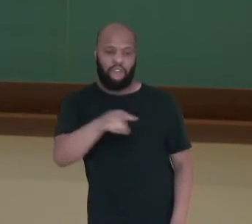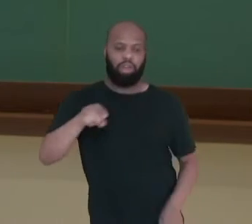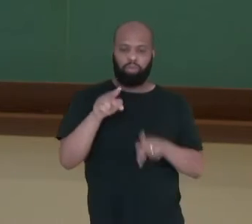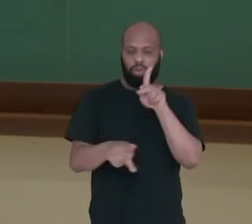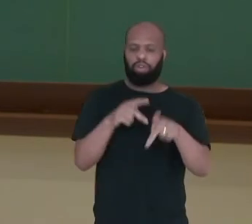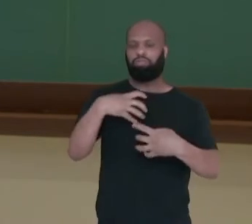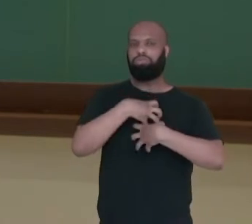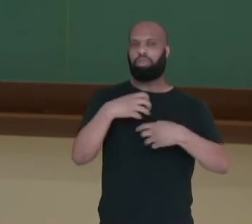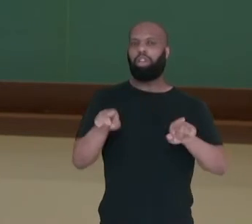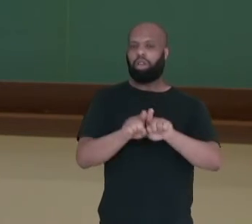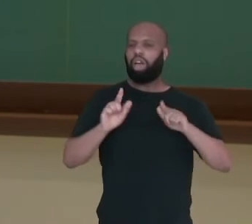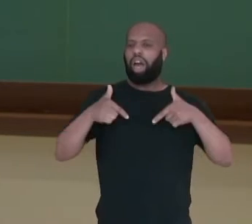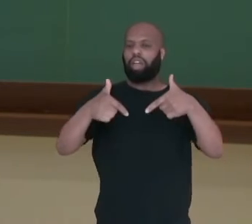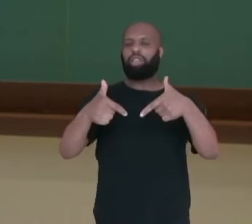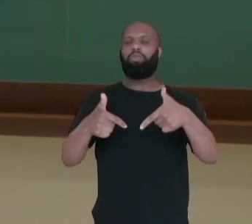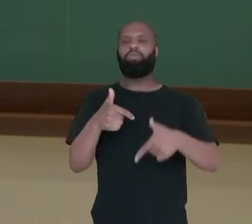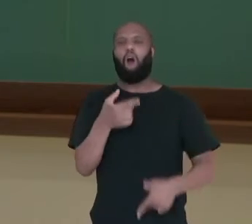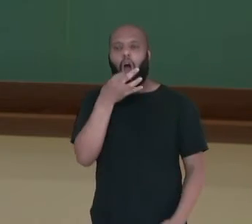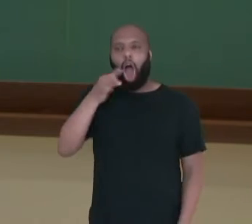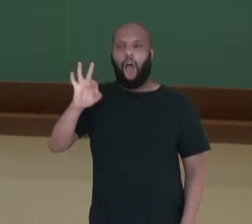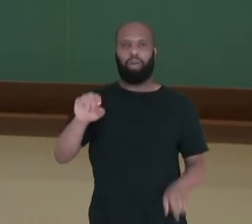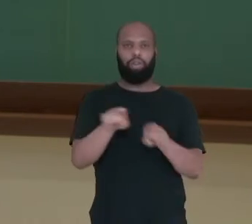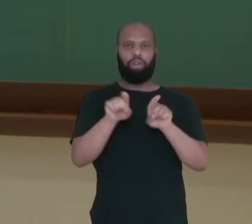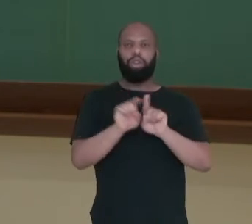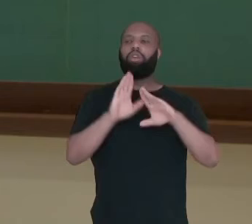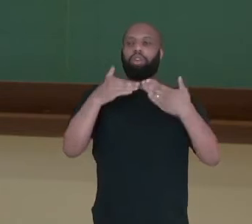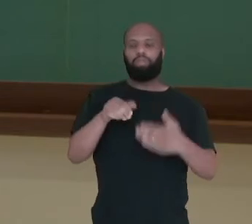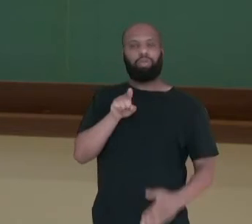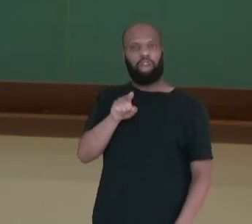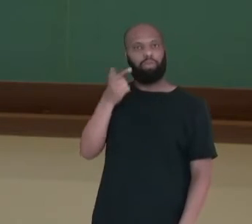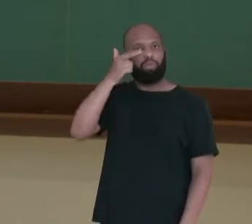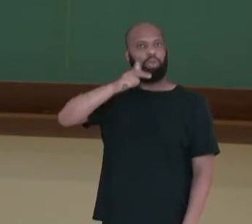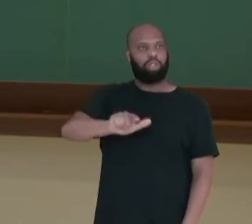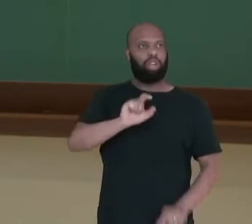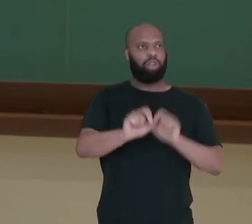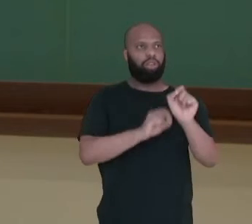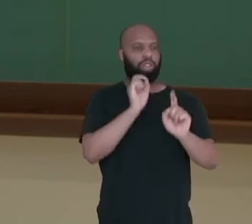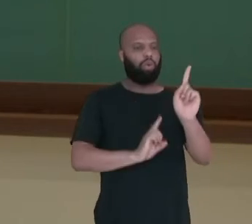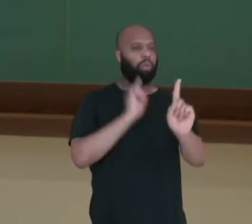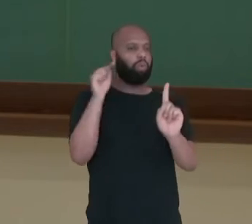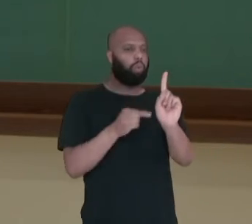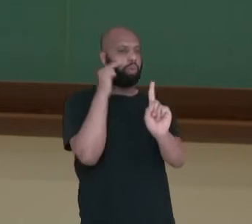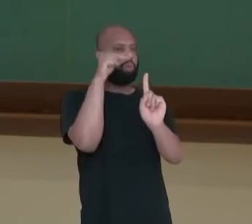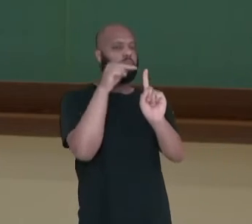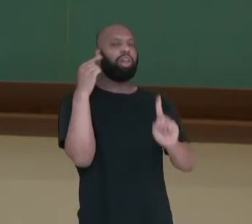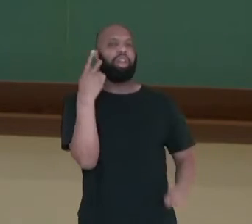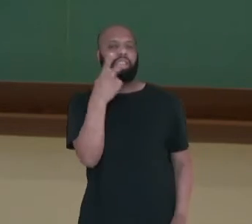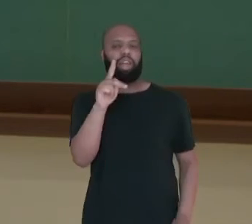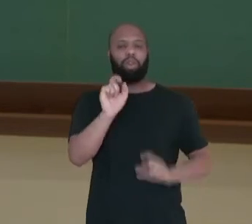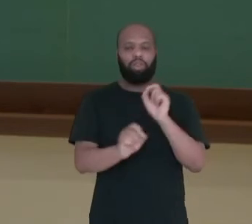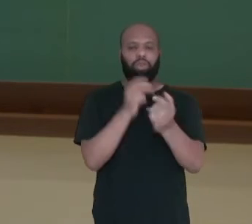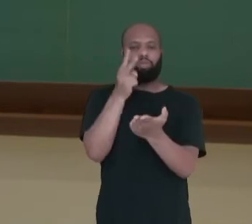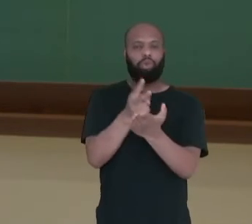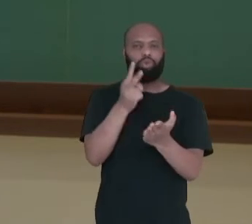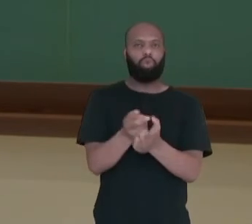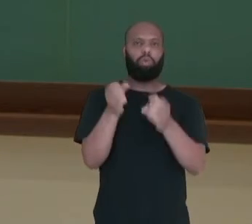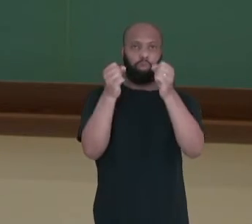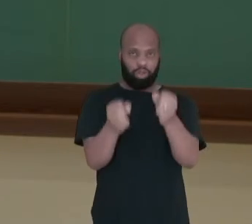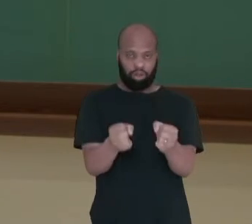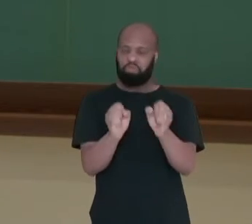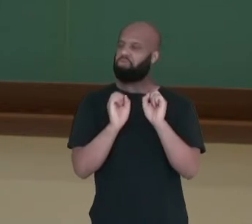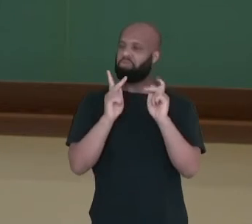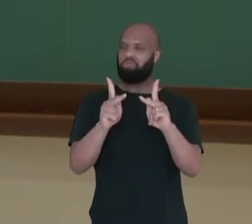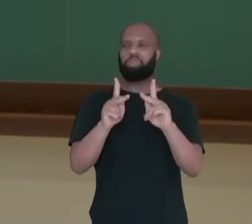cometer atos terríveis, e ele conseguir atingir a sua finalidade, que é a manutenção do poder, tá